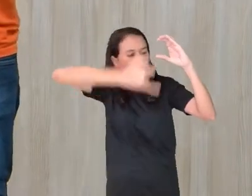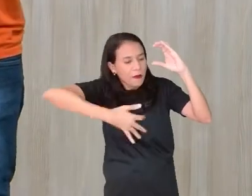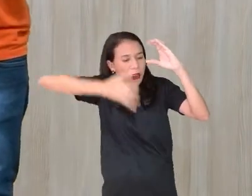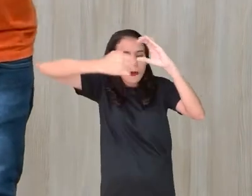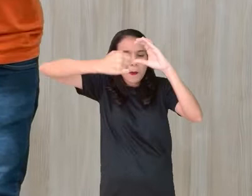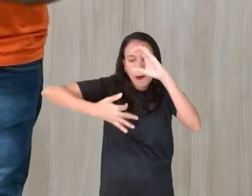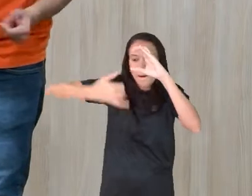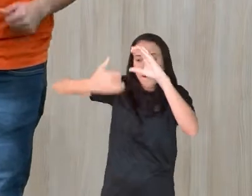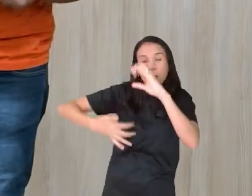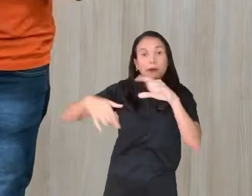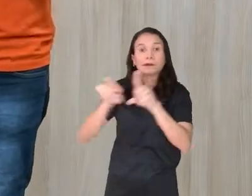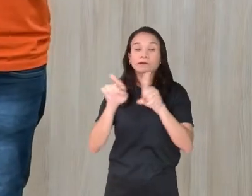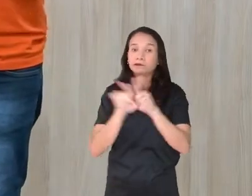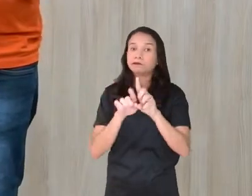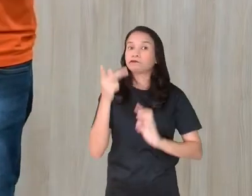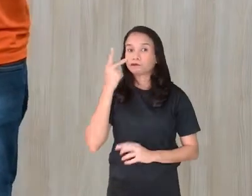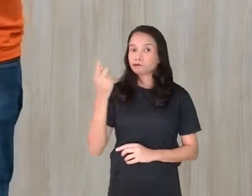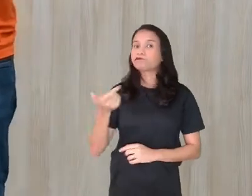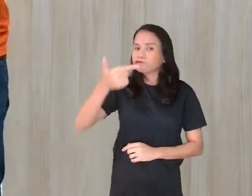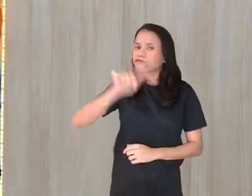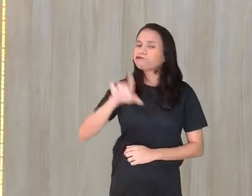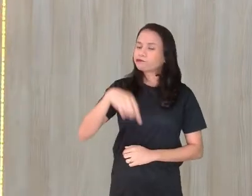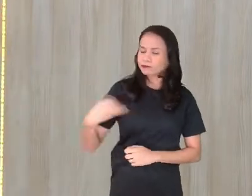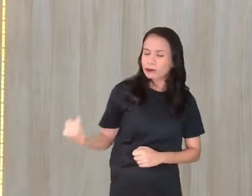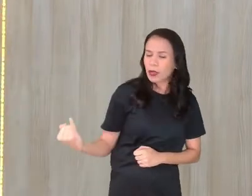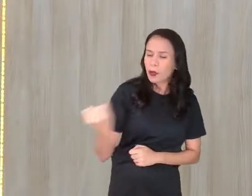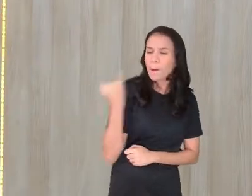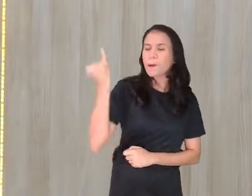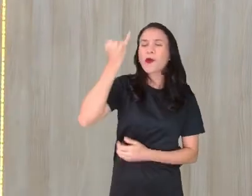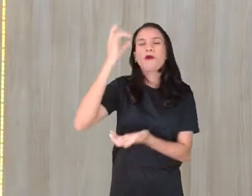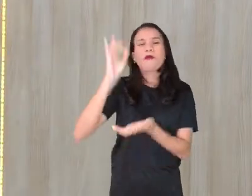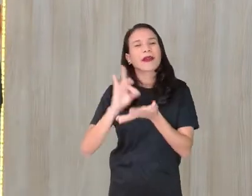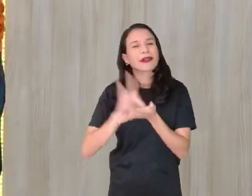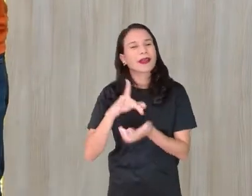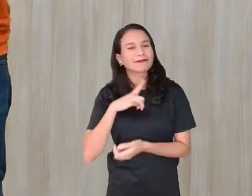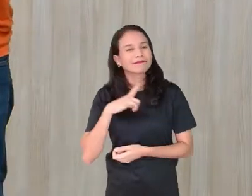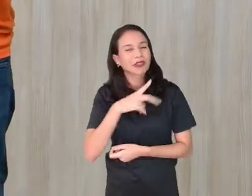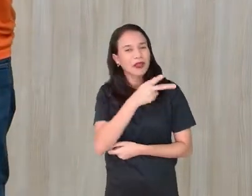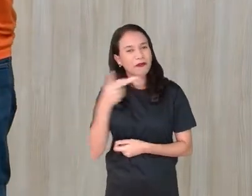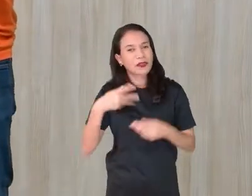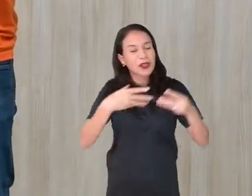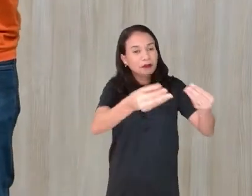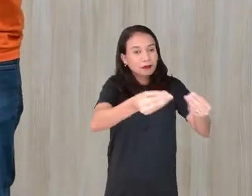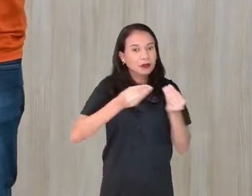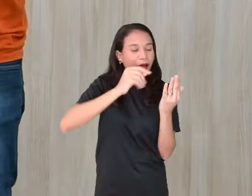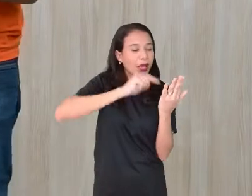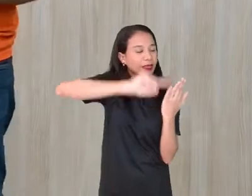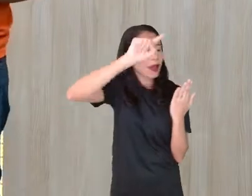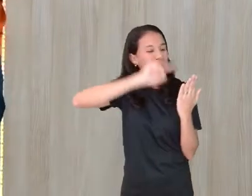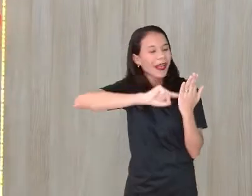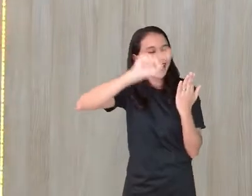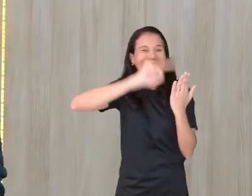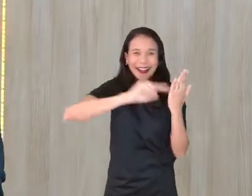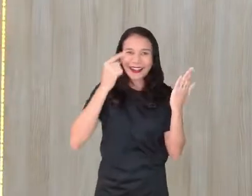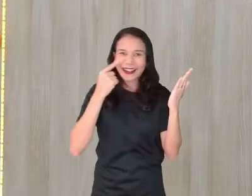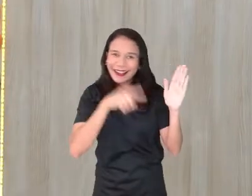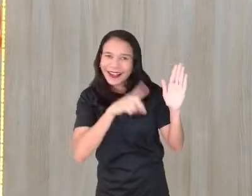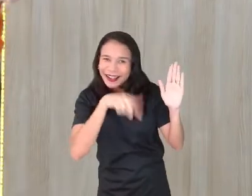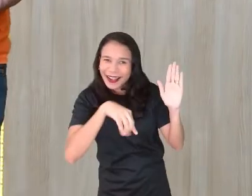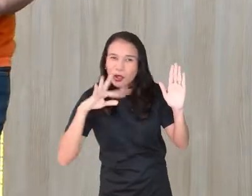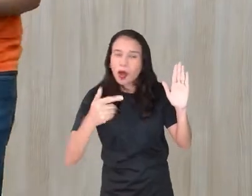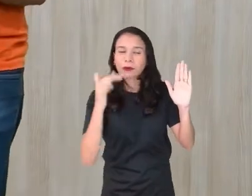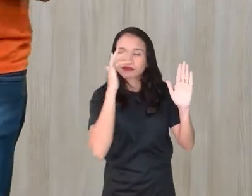dá acesso à reprise, enfim, é fundamental. Agora que vocês estão recebendo aí seus tablets, não é isso? Todo mundo